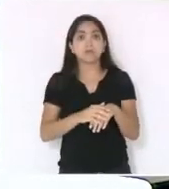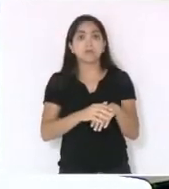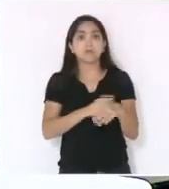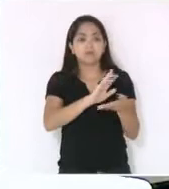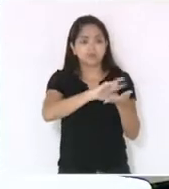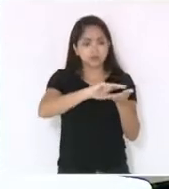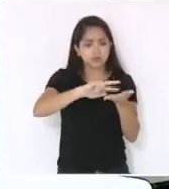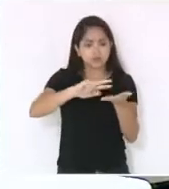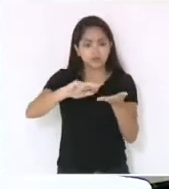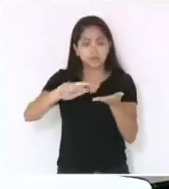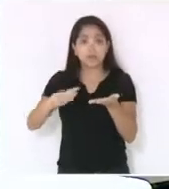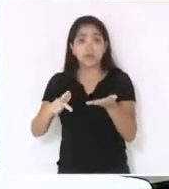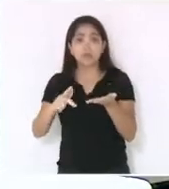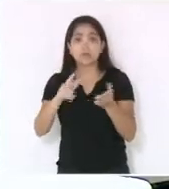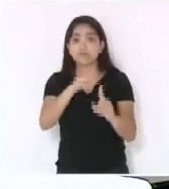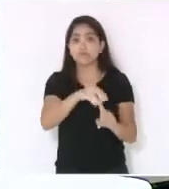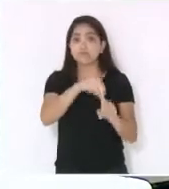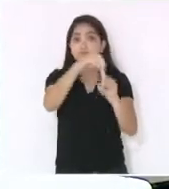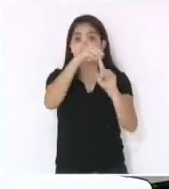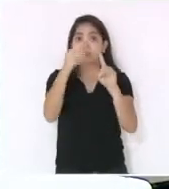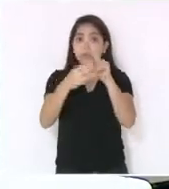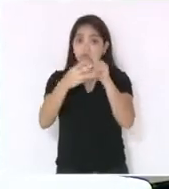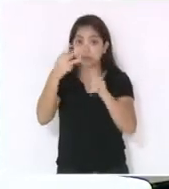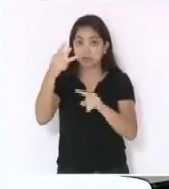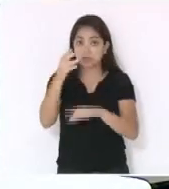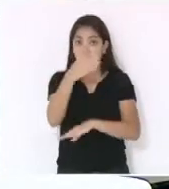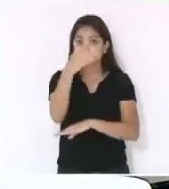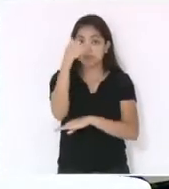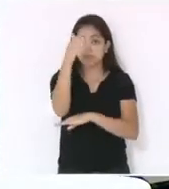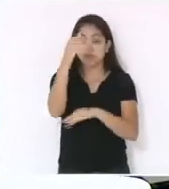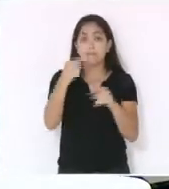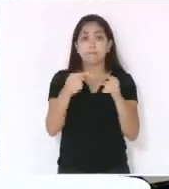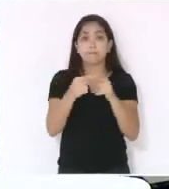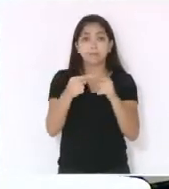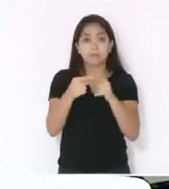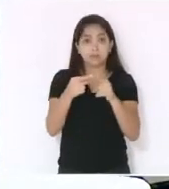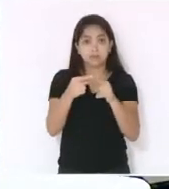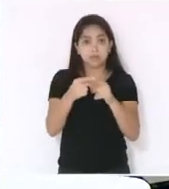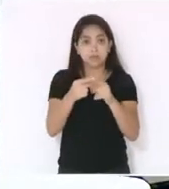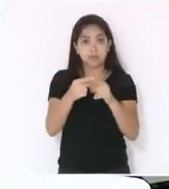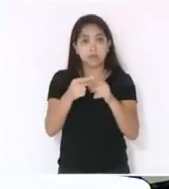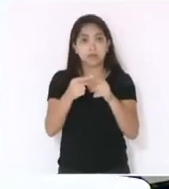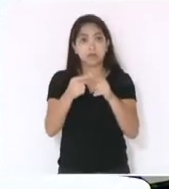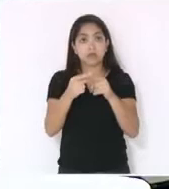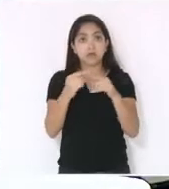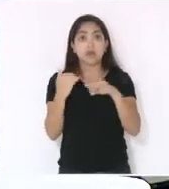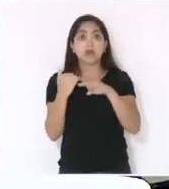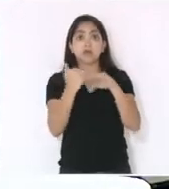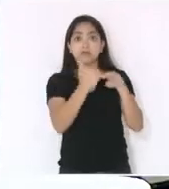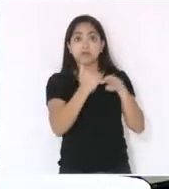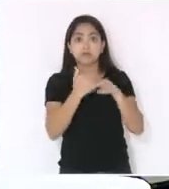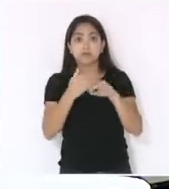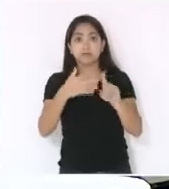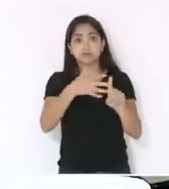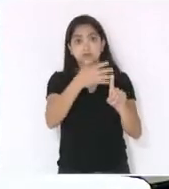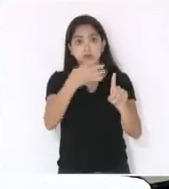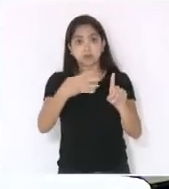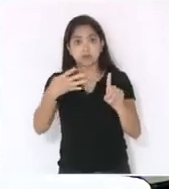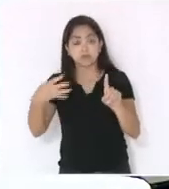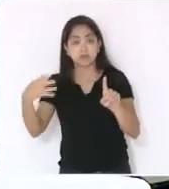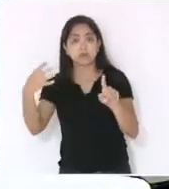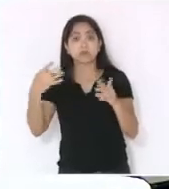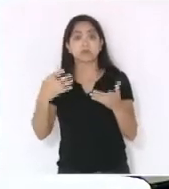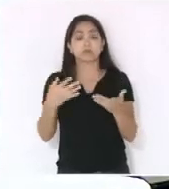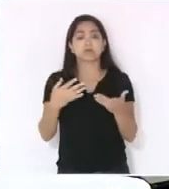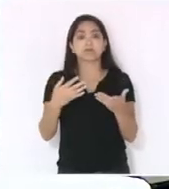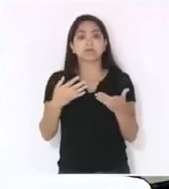levanta prioritariamente três bandeiras. A primeira é a equiparação da LGBTfobia ao racismo, porque